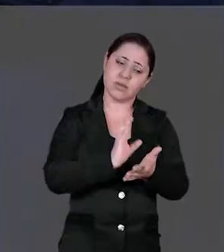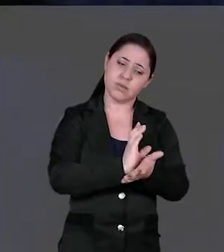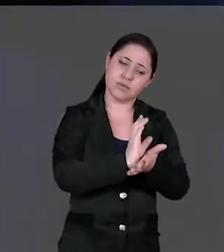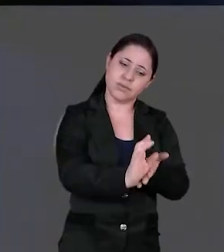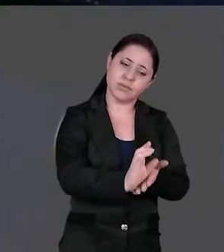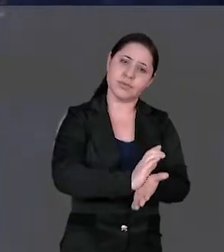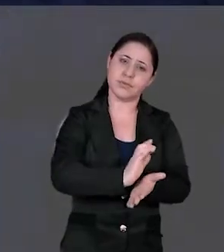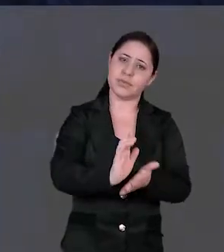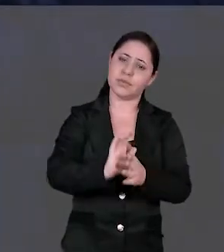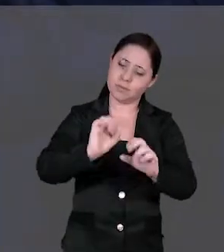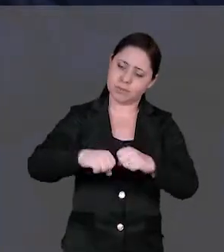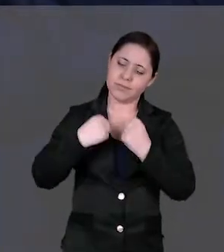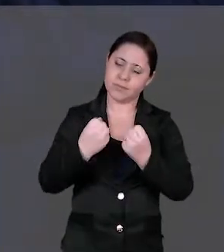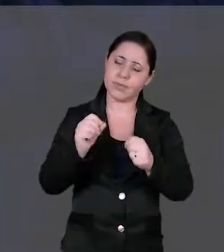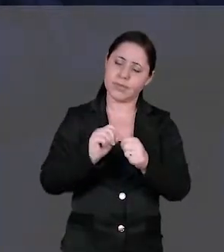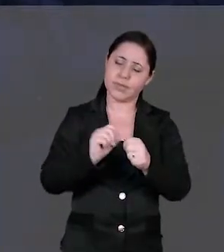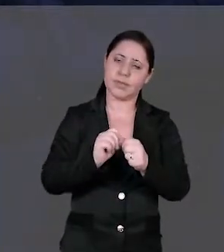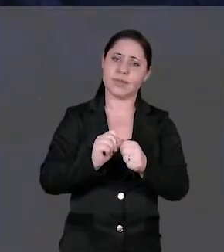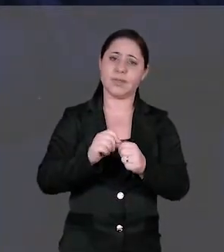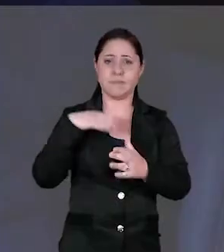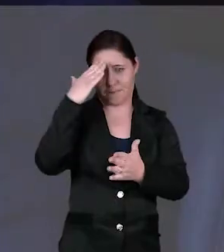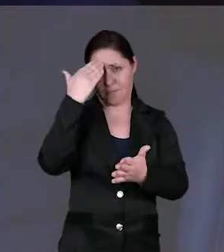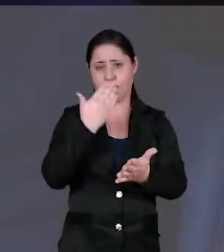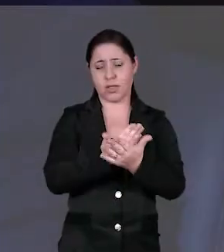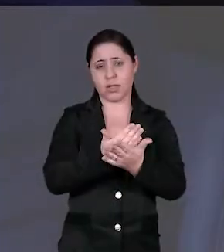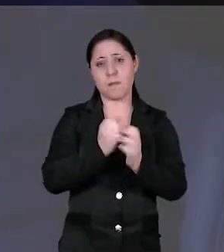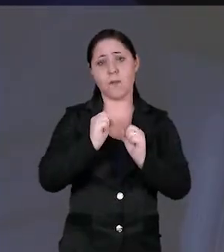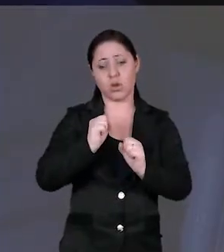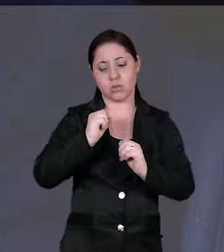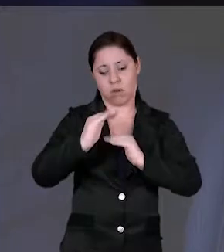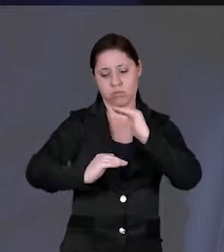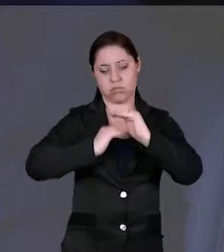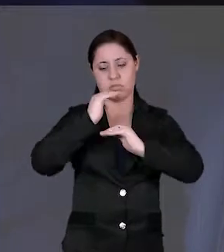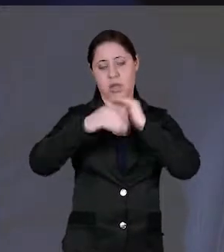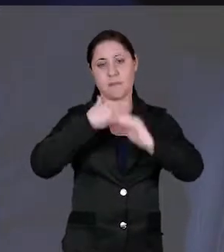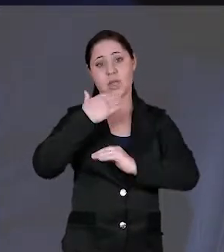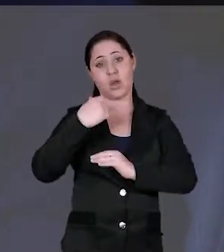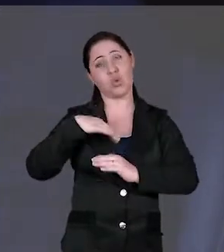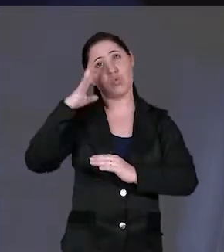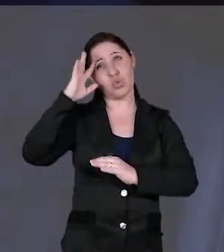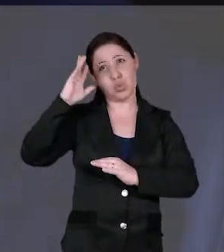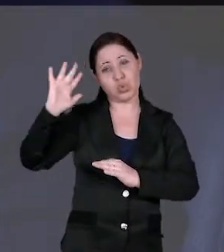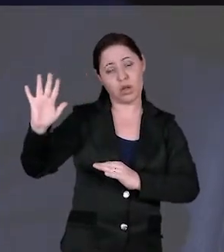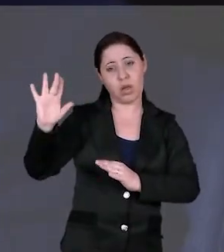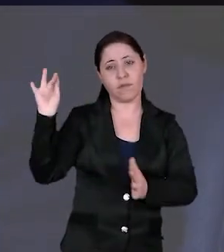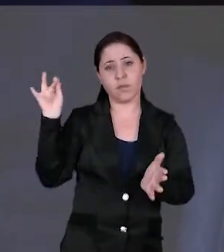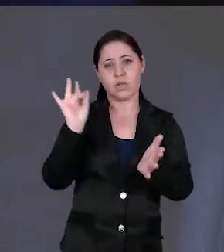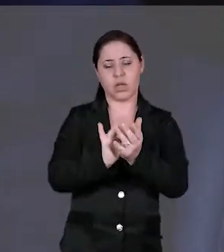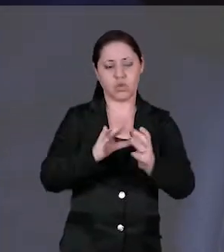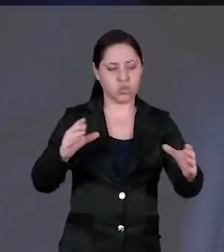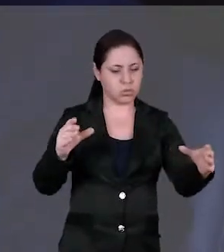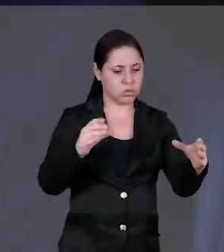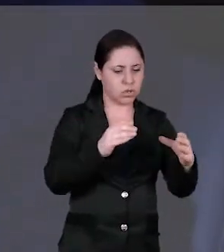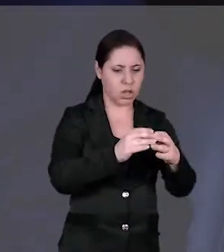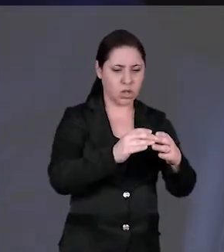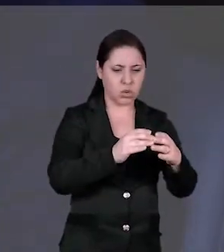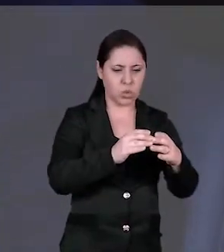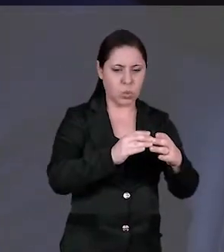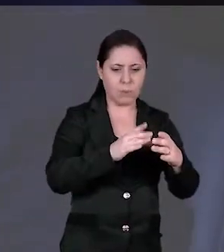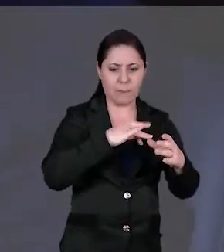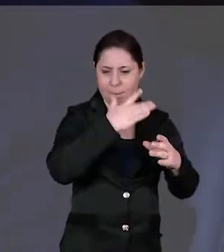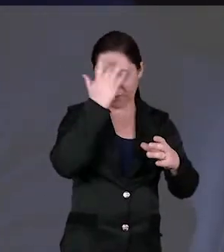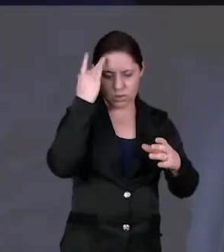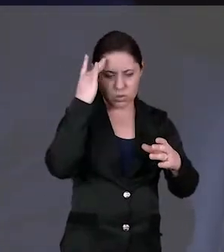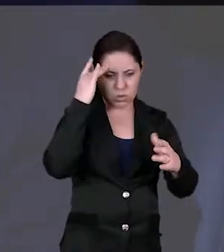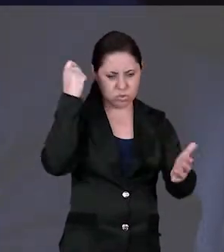com o município, com o estado. Né? Em Campo Grande, o prefeito Marquinhos Tarde tem feito alguns convênios com entidade, passando algum recurso para